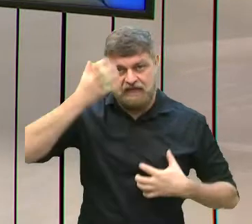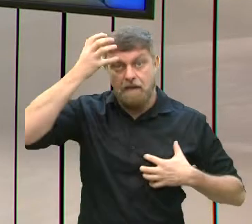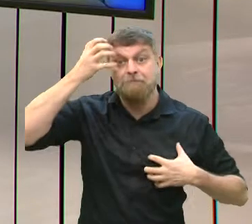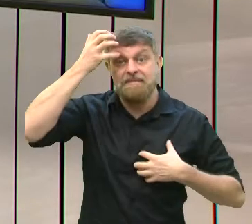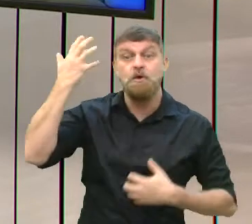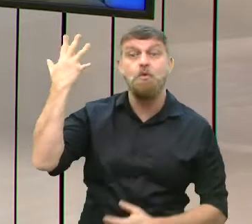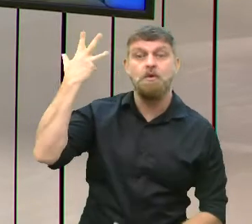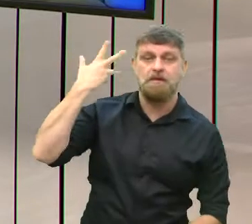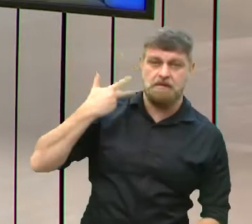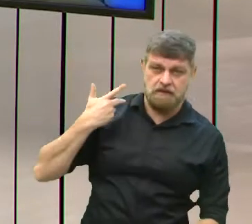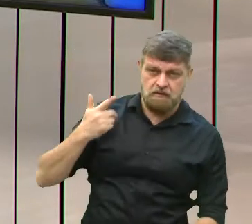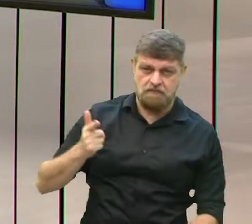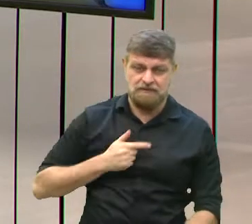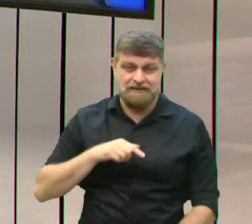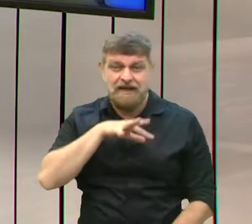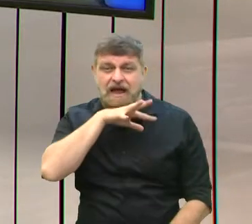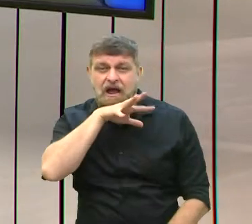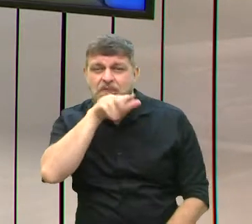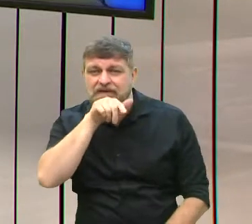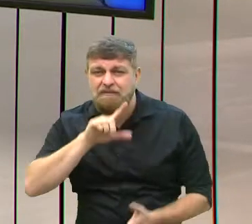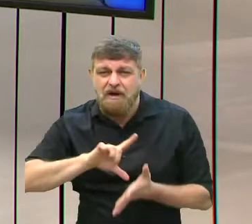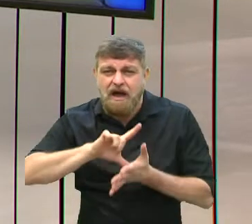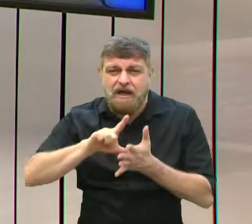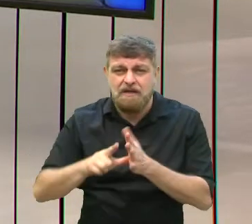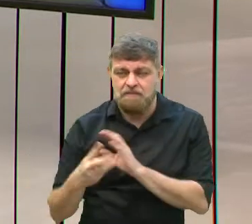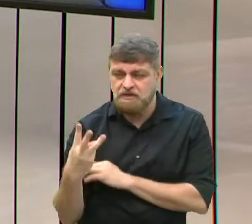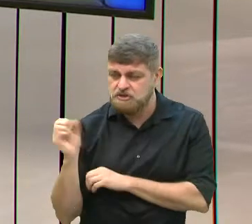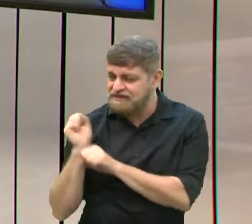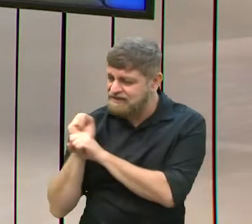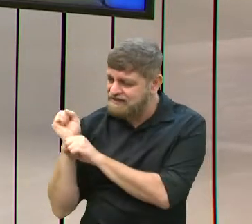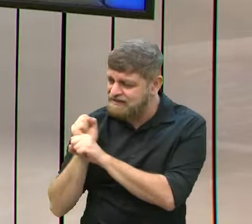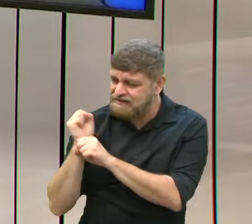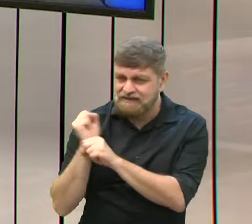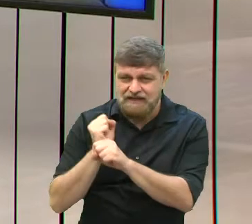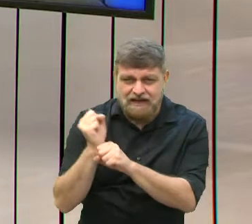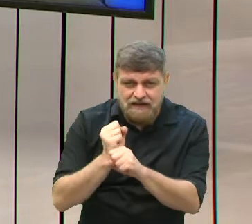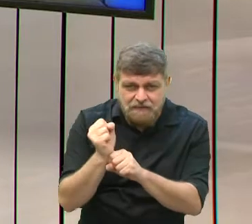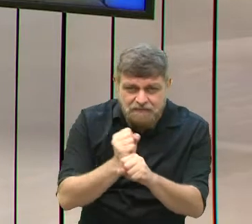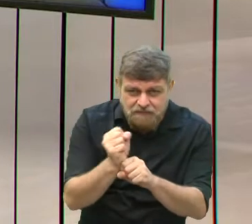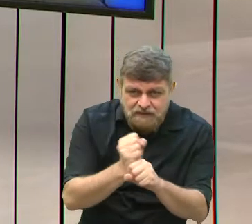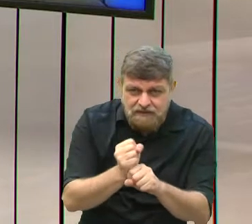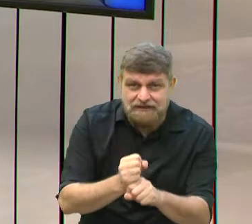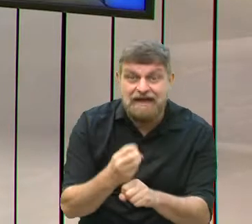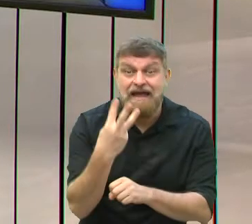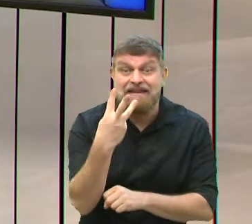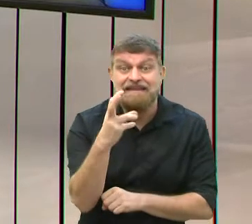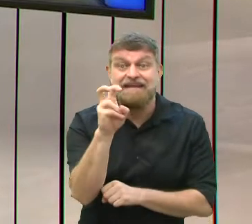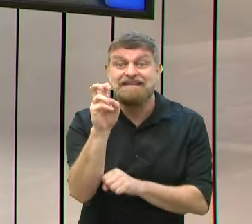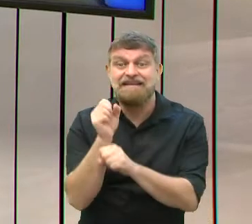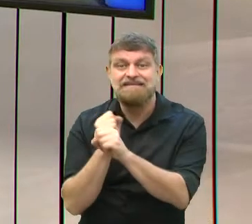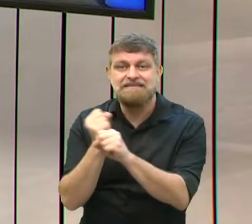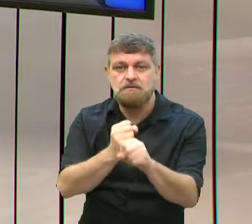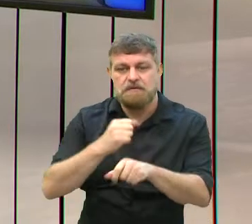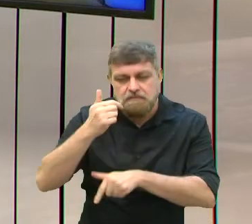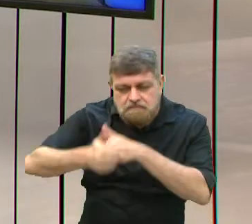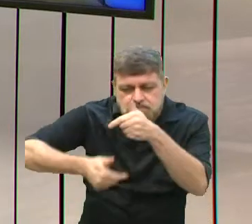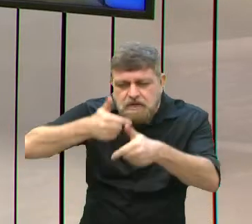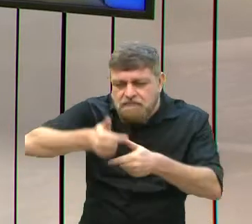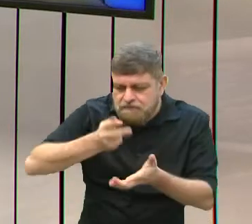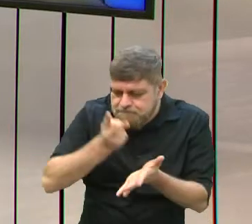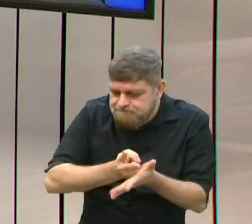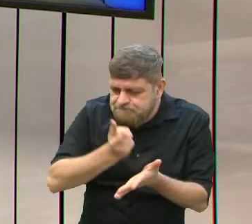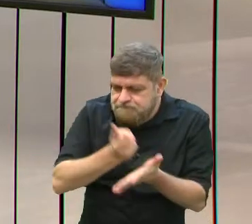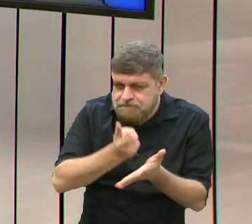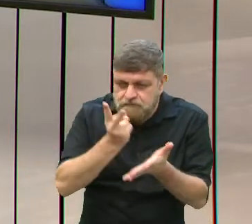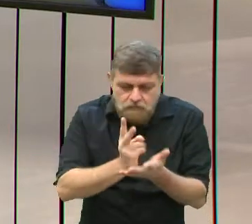estado. E é uma espécie que, depois de mais de 30 anos, de mais de 35 anos de trabalhos contínuos